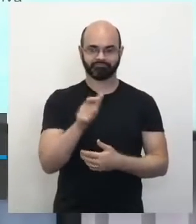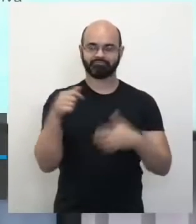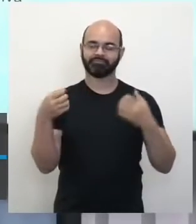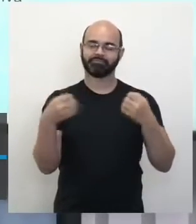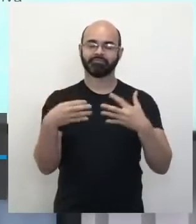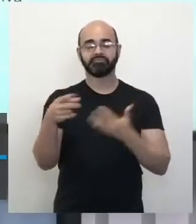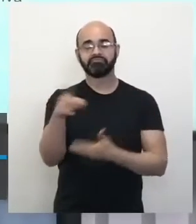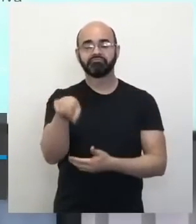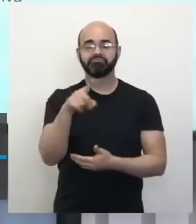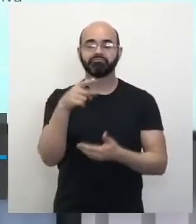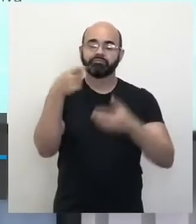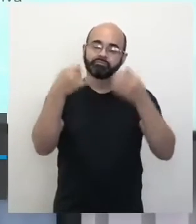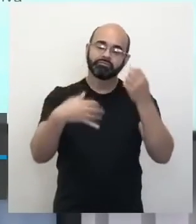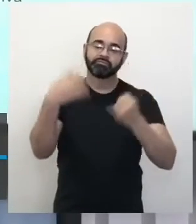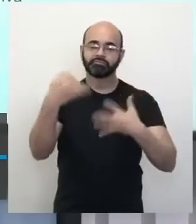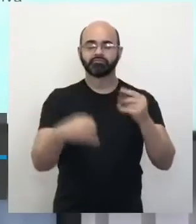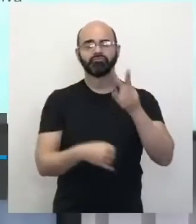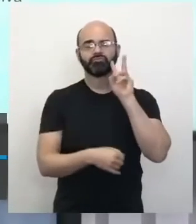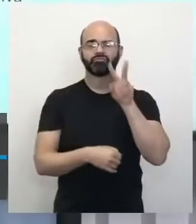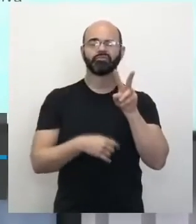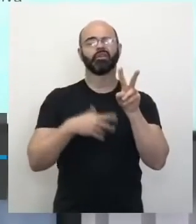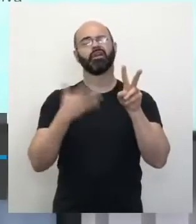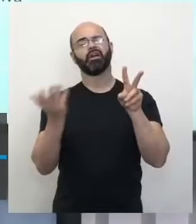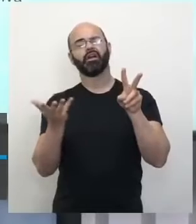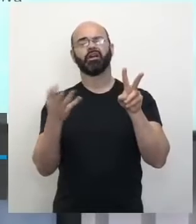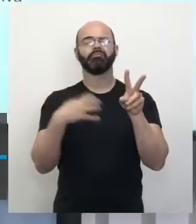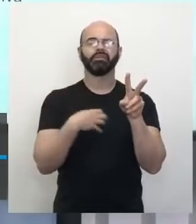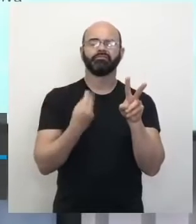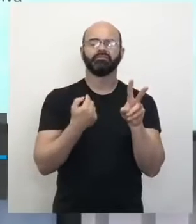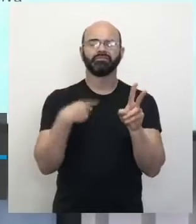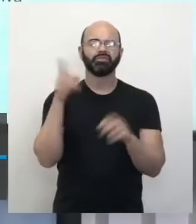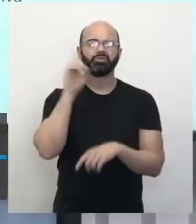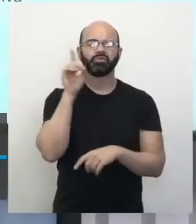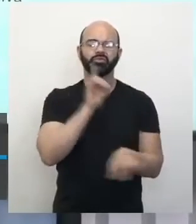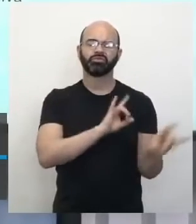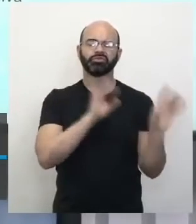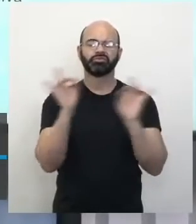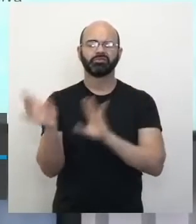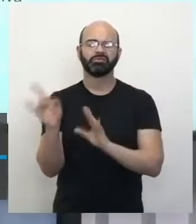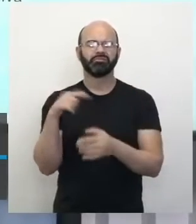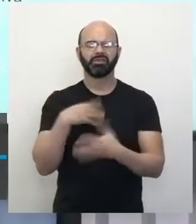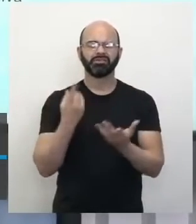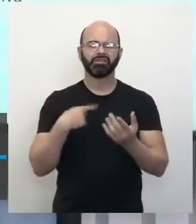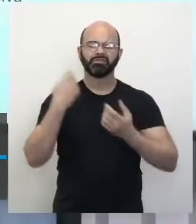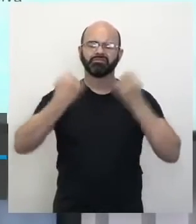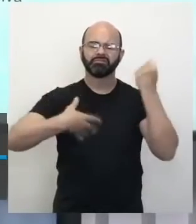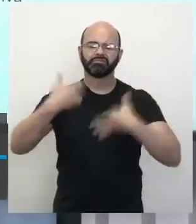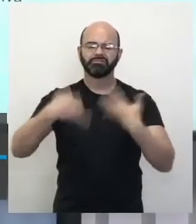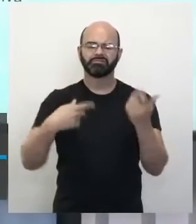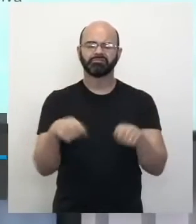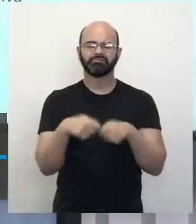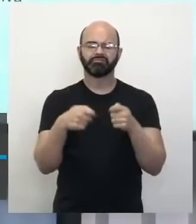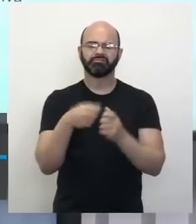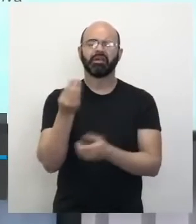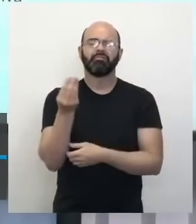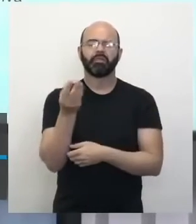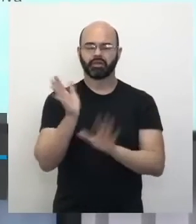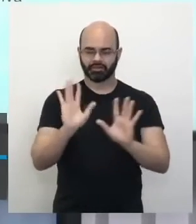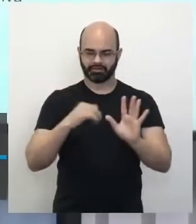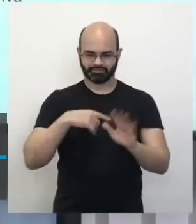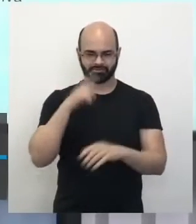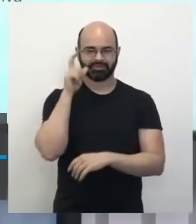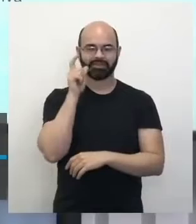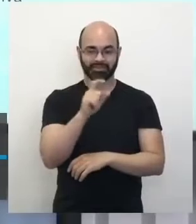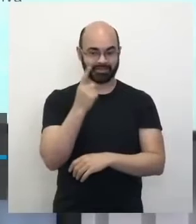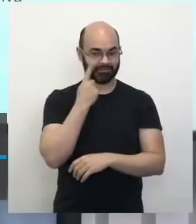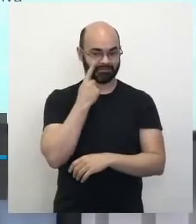coisa que talvez você pense assim, ah, mas é uma coisa assim tão do dia a dia, por que discutir? Mas você vai perceber que é uma coisa assim super interessante.